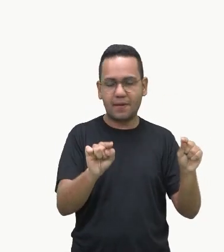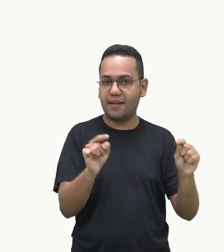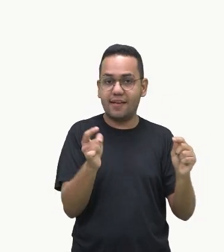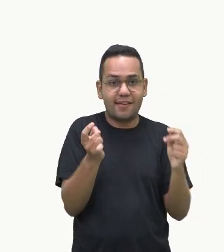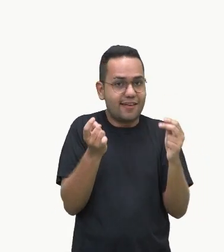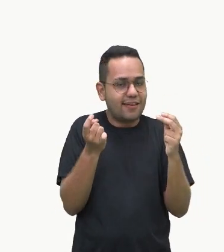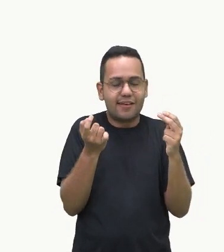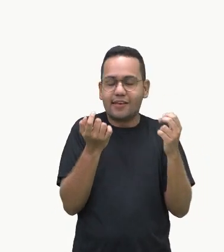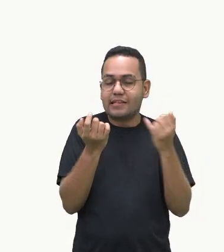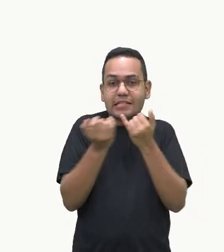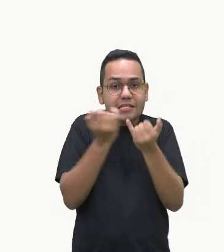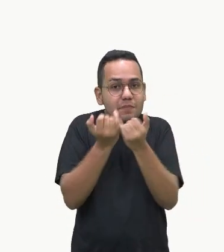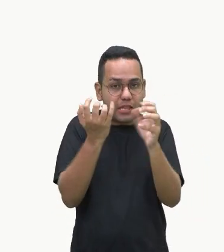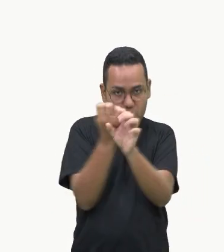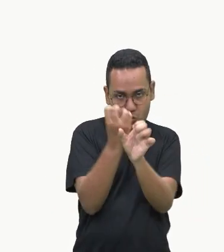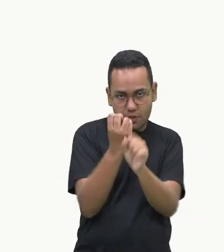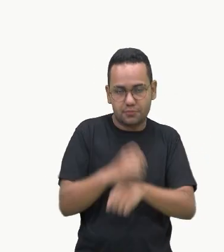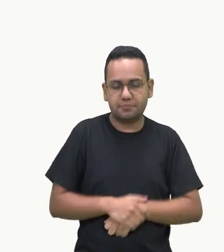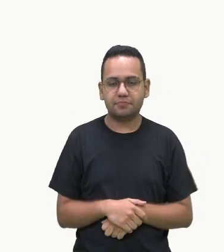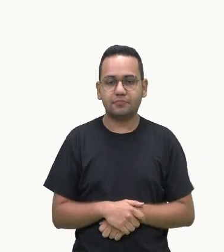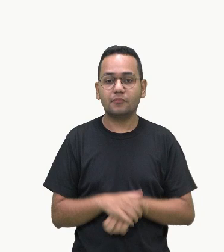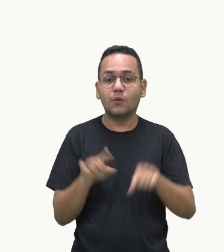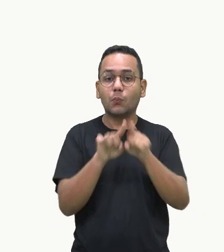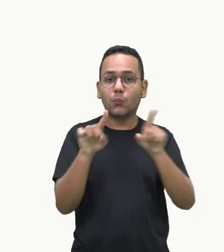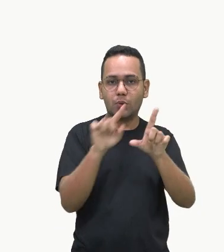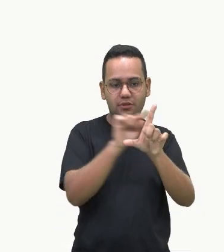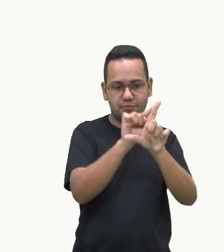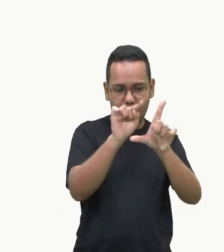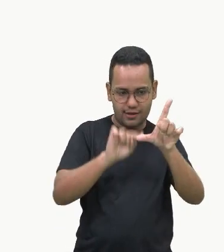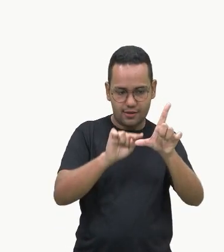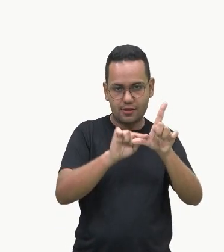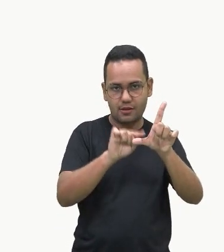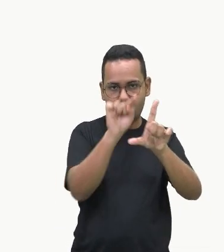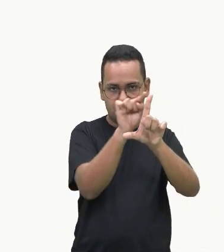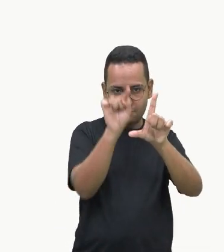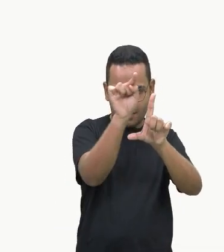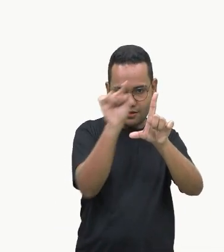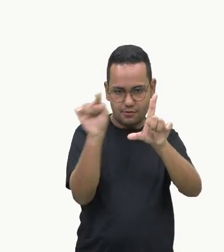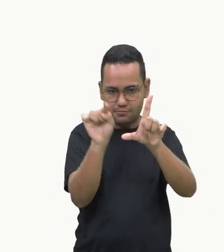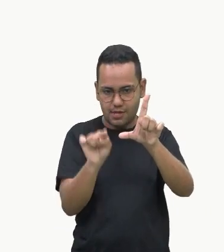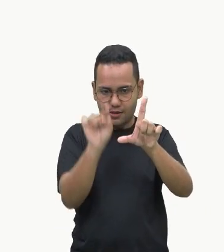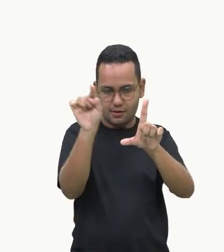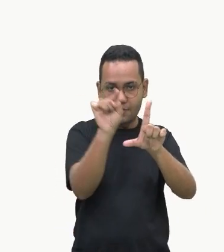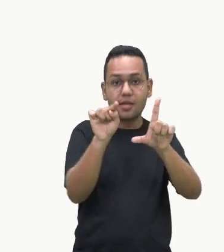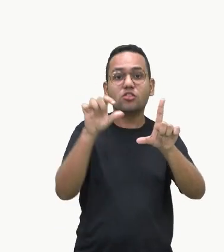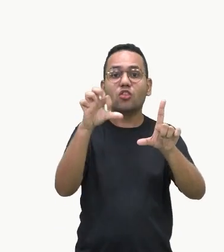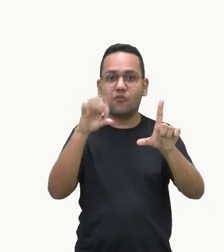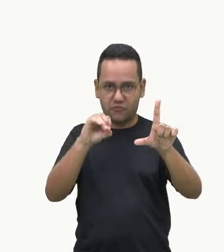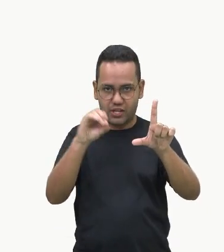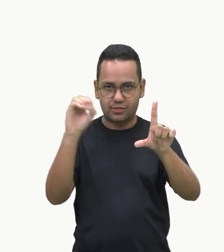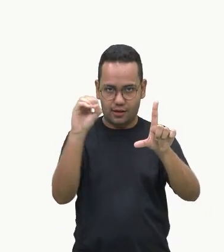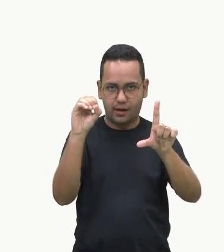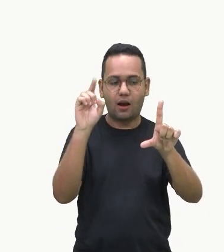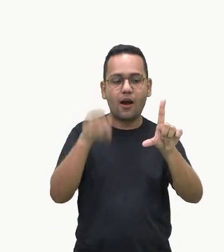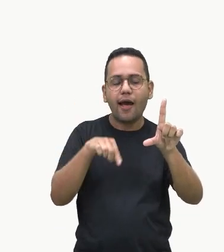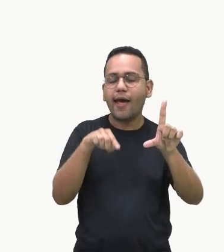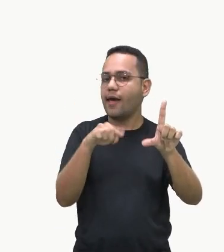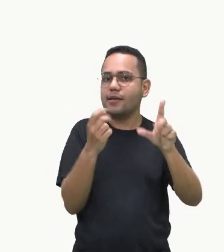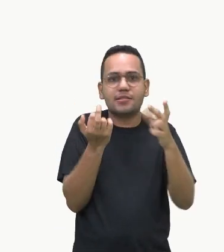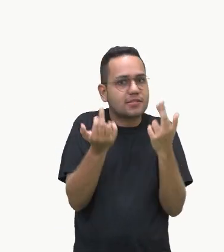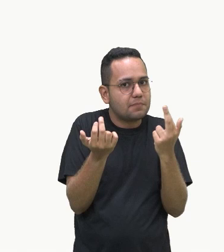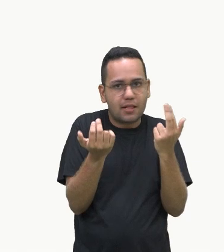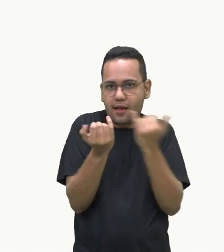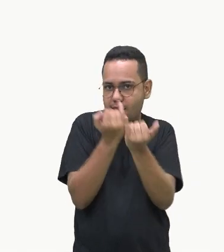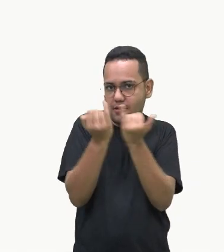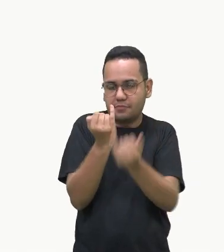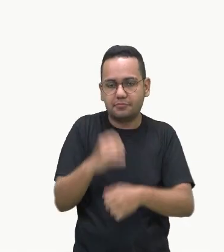ângulos internos, que medem 90 graus, também ali possuem a mesma medida. Então, o